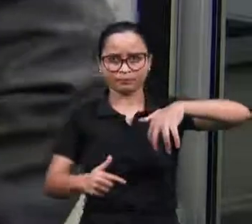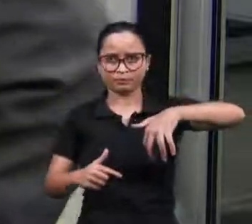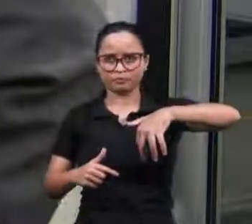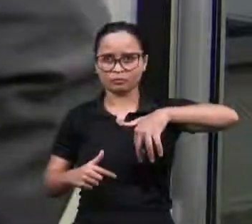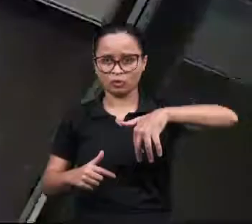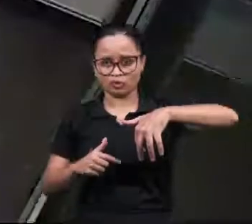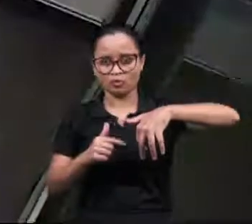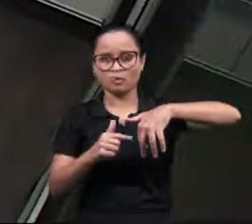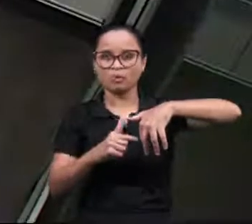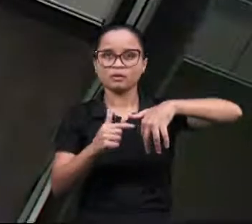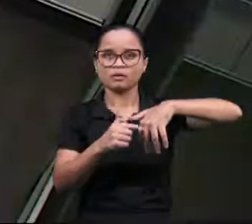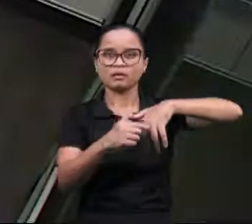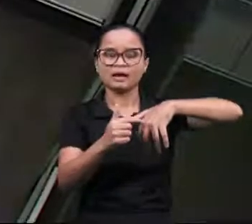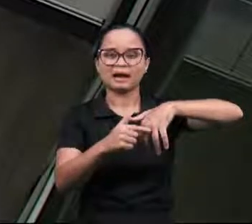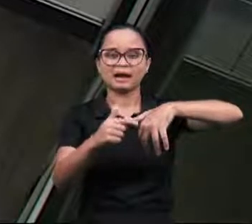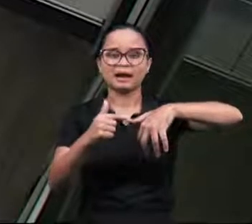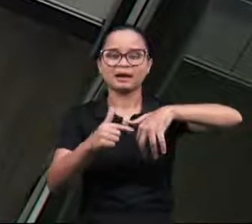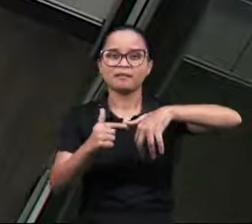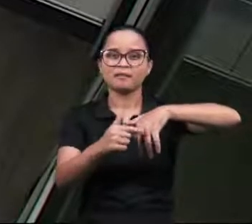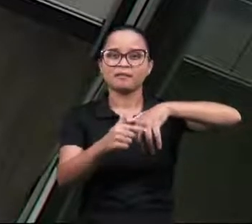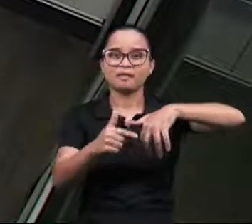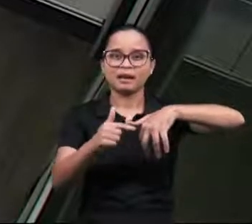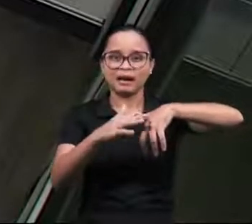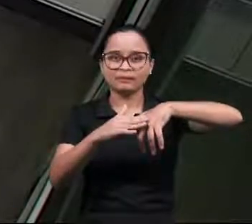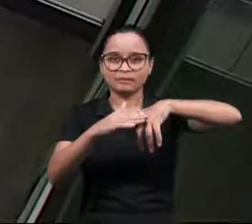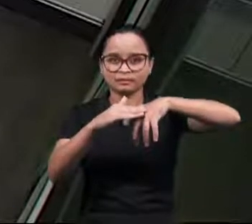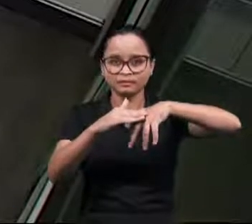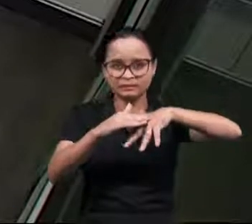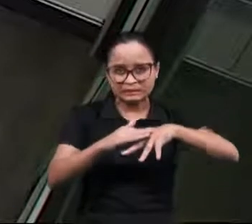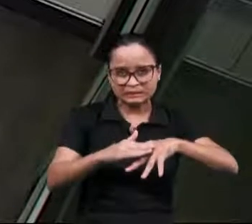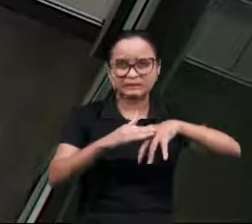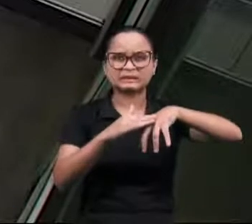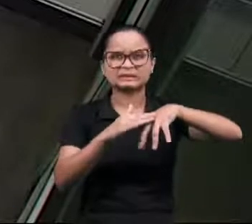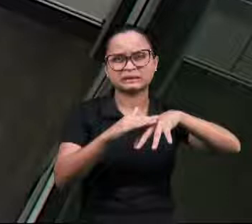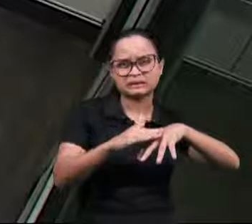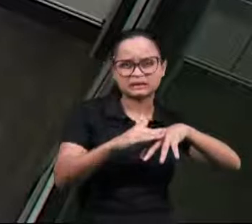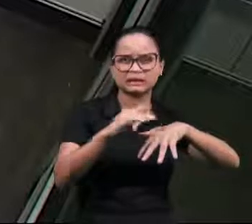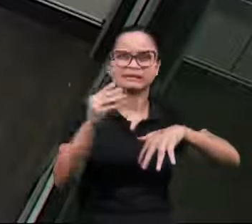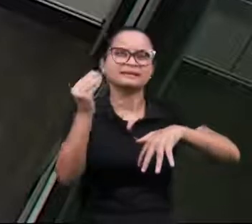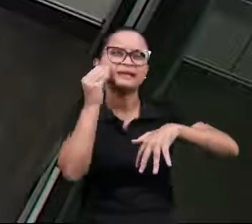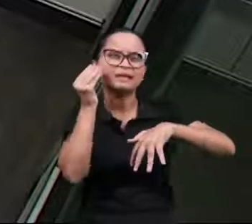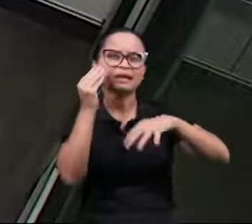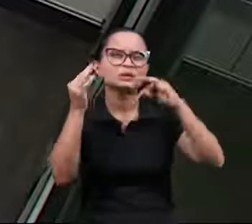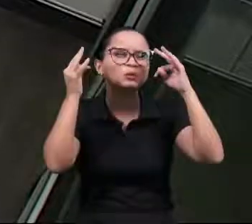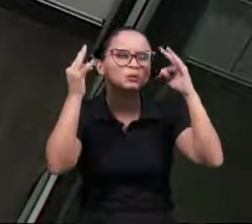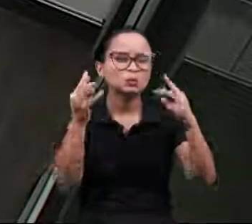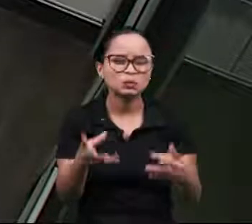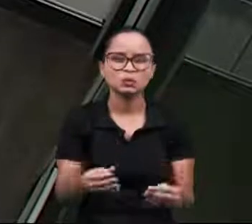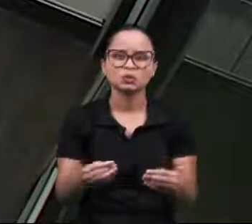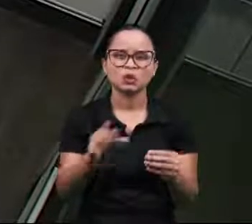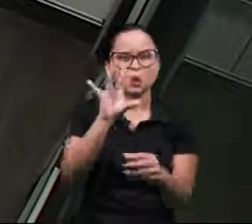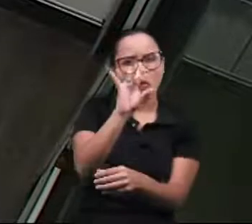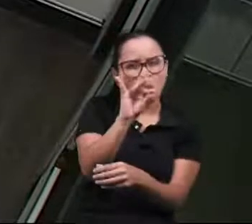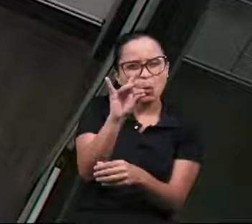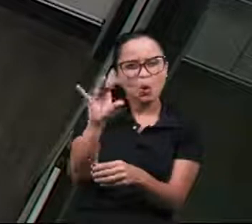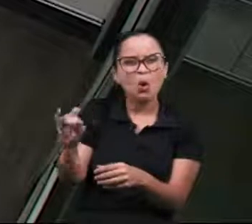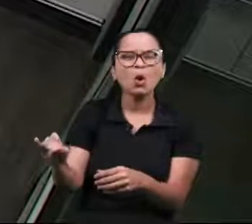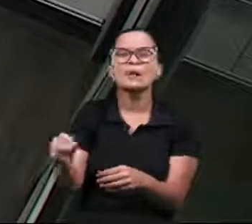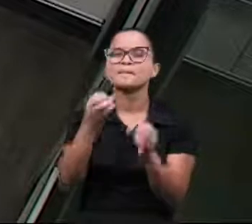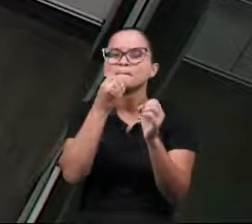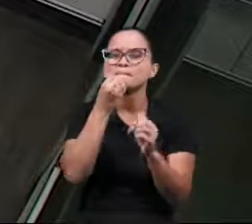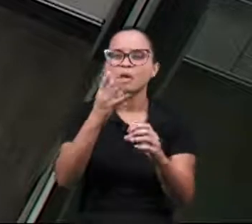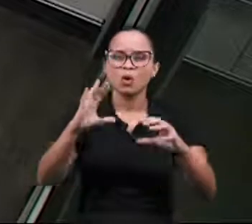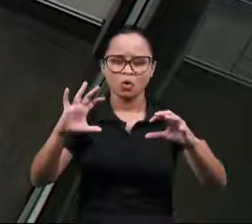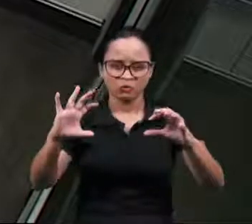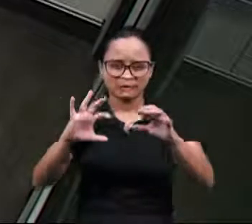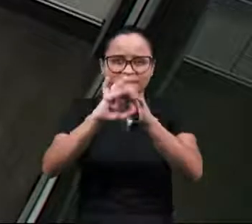Fizeram todas as tentativas do mundo, com super cola, com tudo, com encaixe.